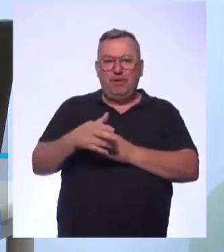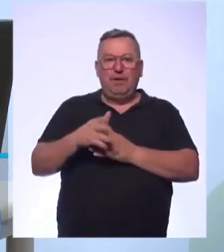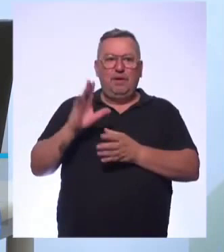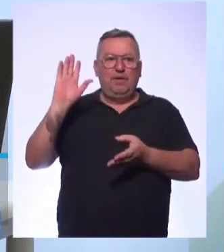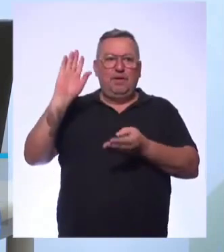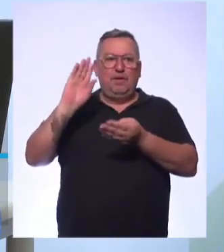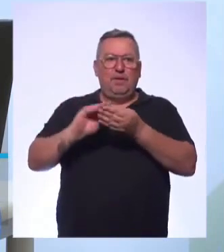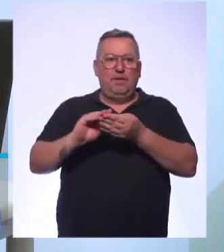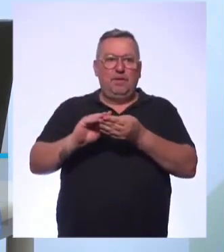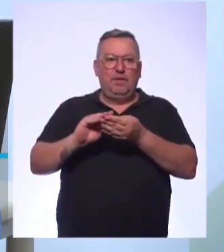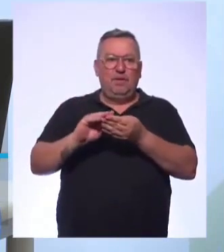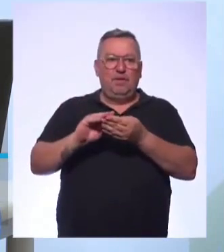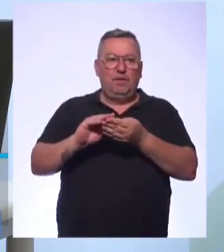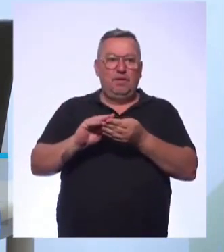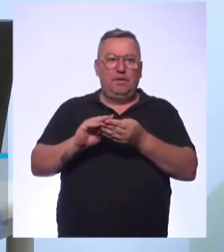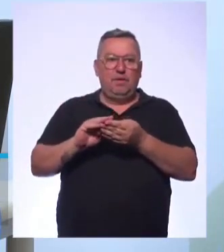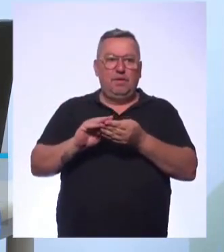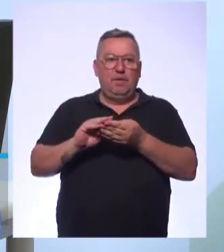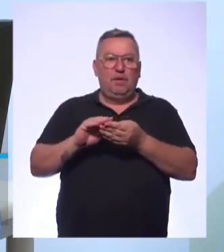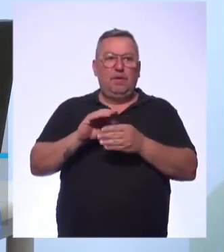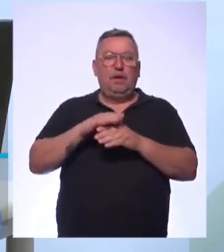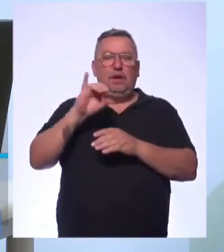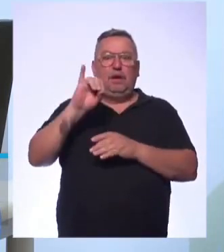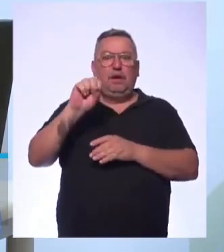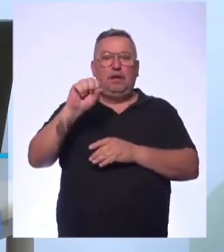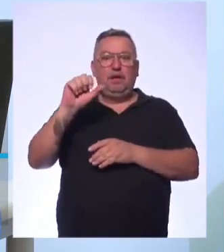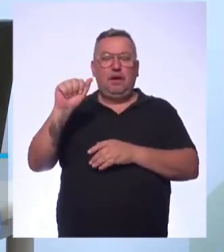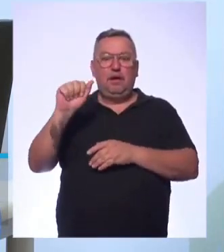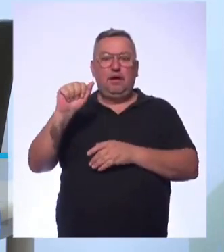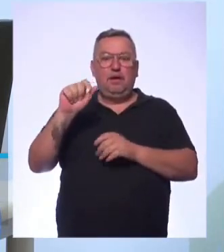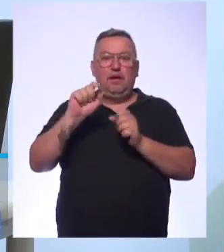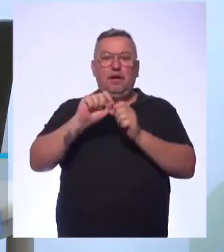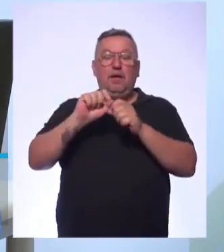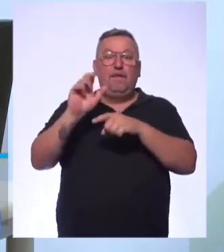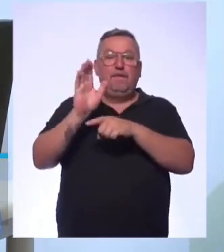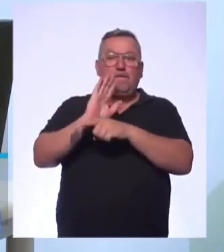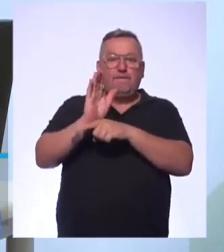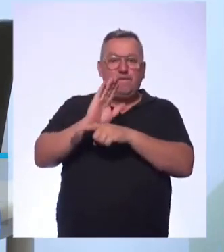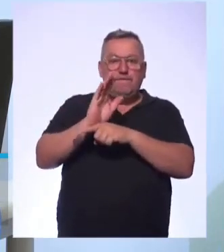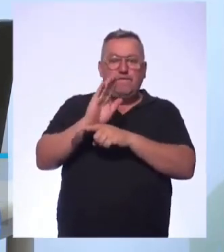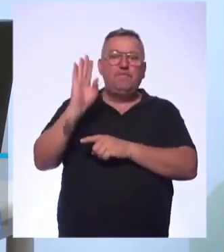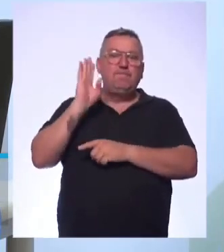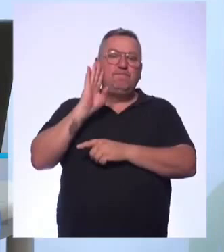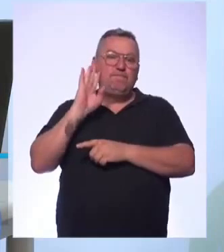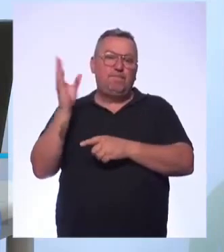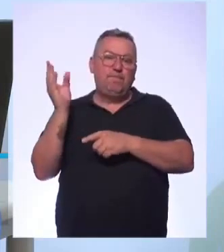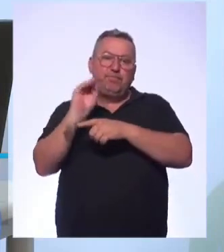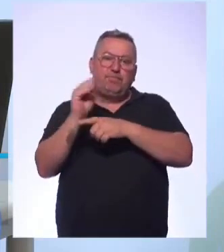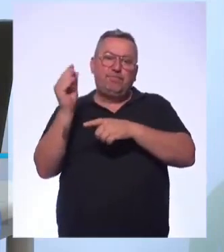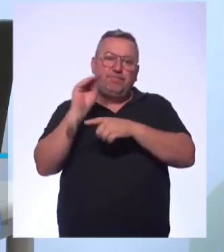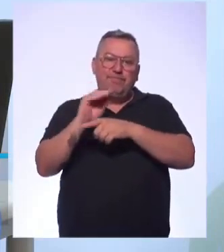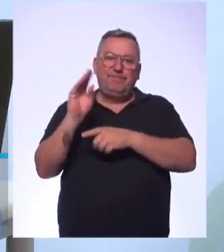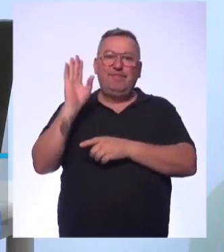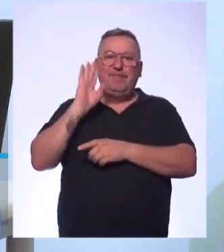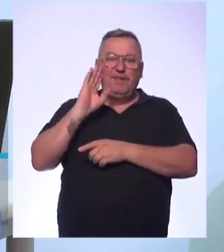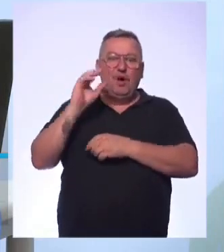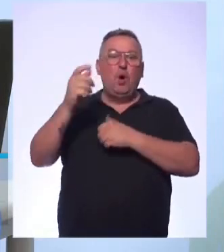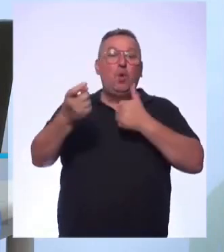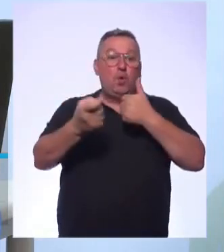né? Um é o Student Isa. Ela fez um videocast, sempre ela está postando alguma coisa diferente, então curtam